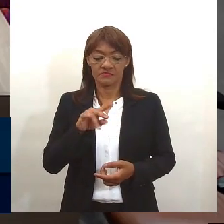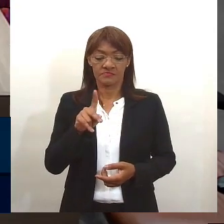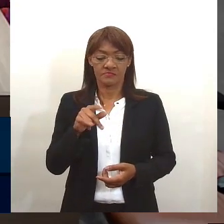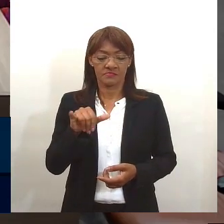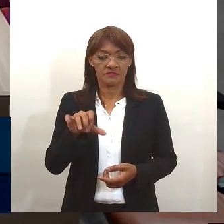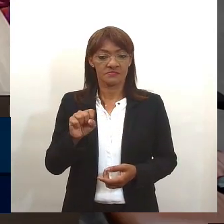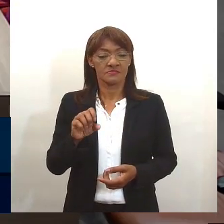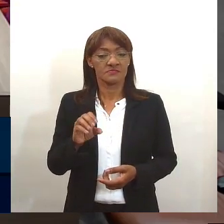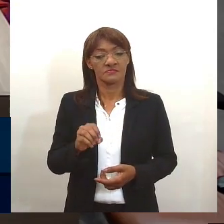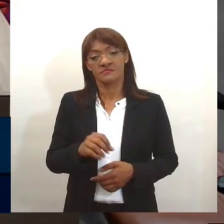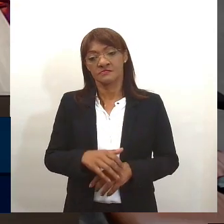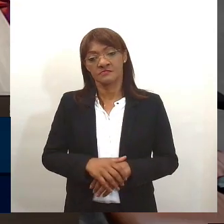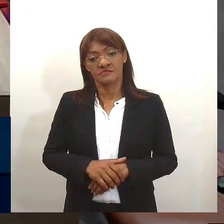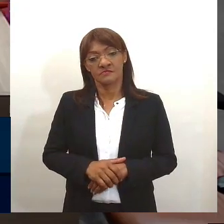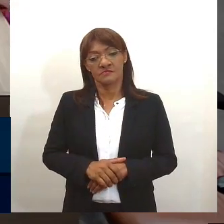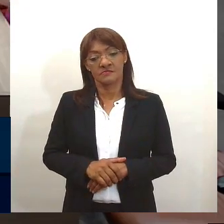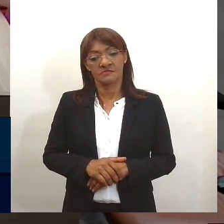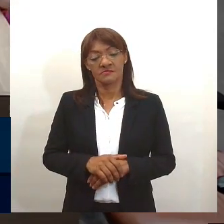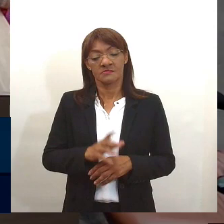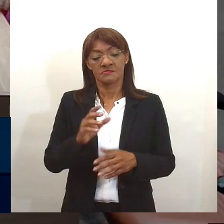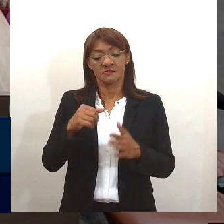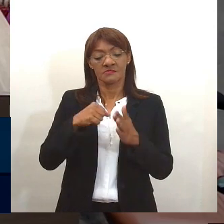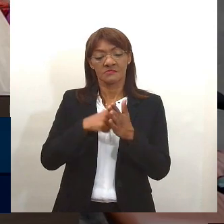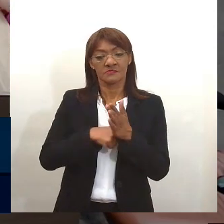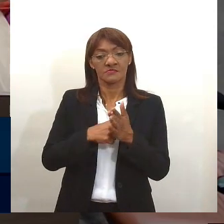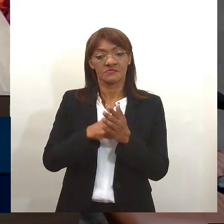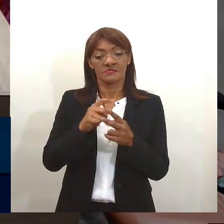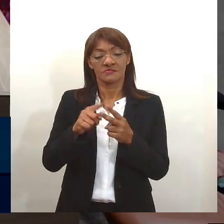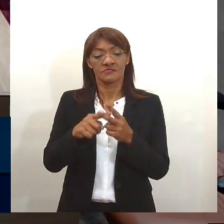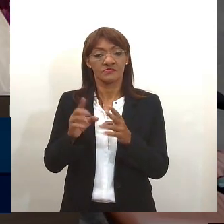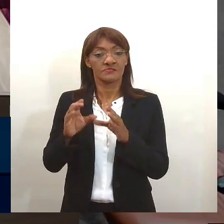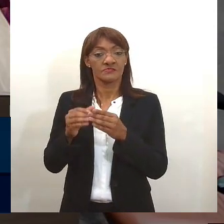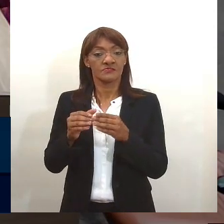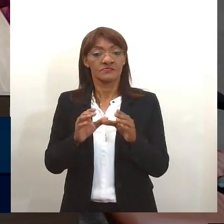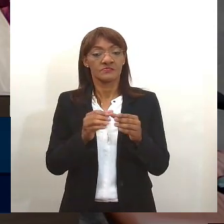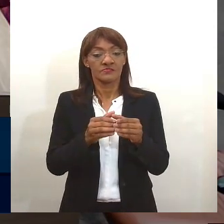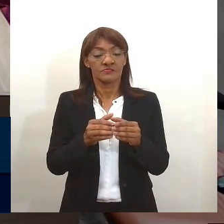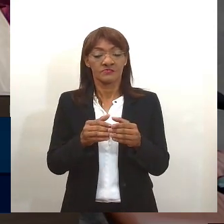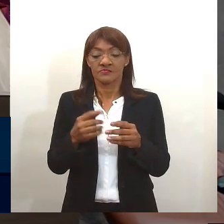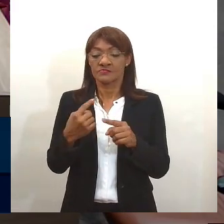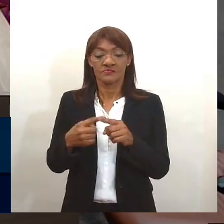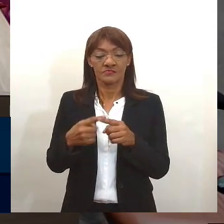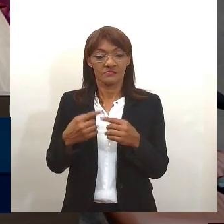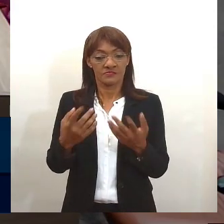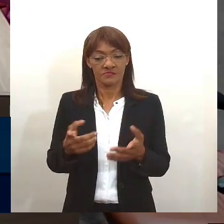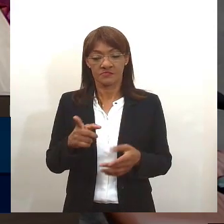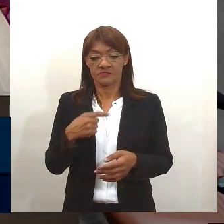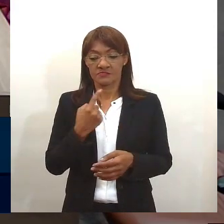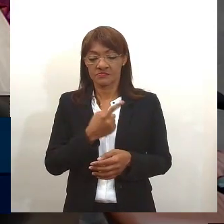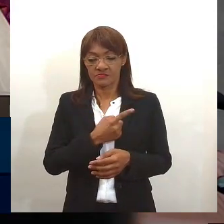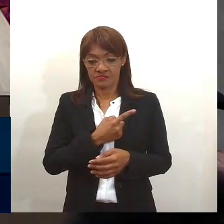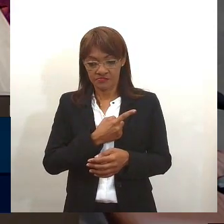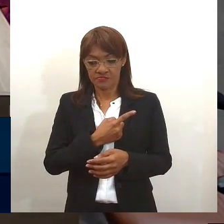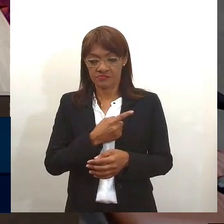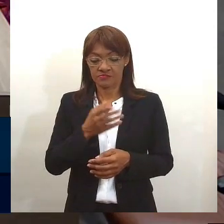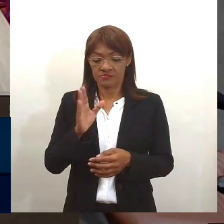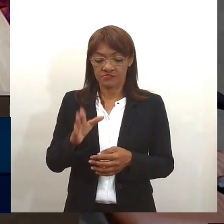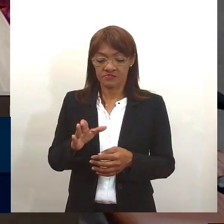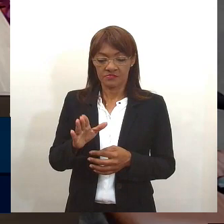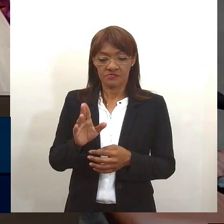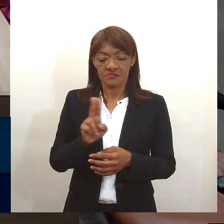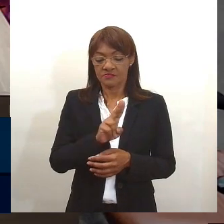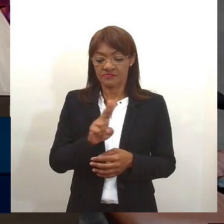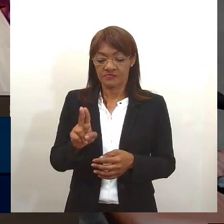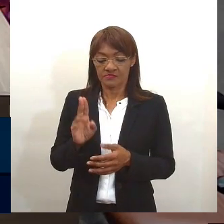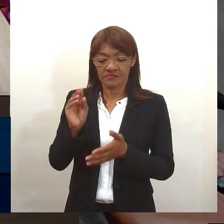reivindicam muito, porque de acordo com o que a gente votou aqui, né, foi dado uma bonificação e o bono,